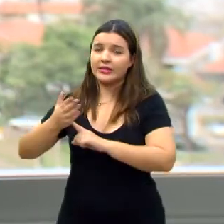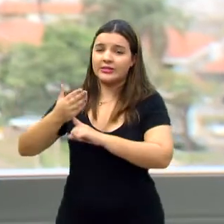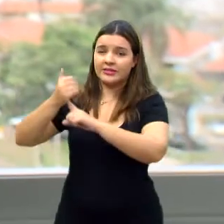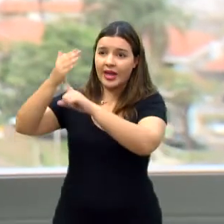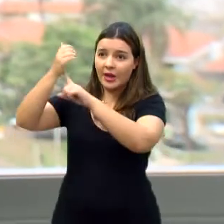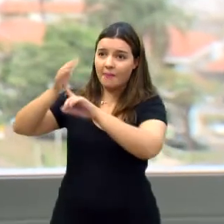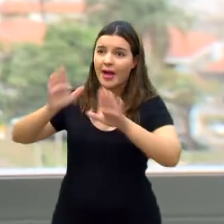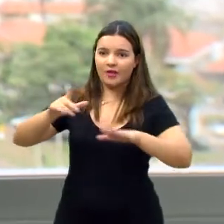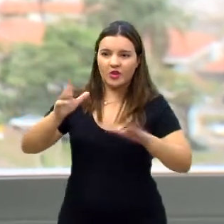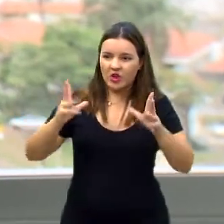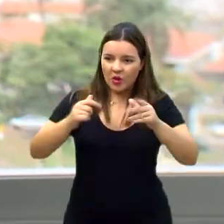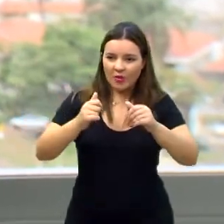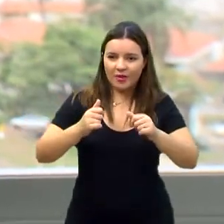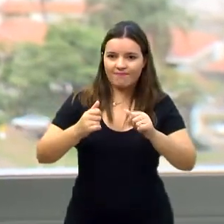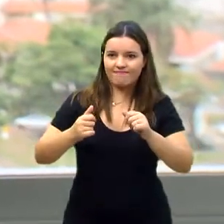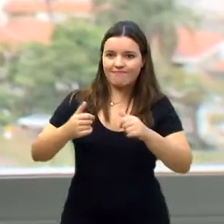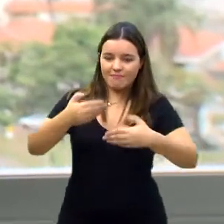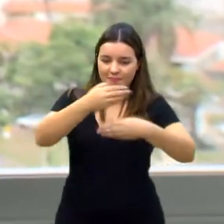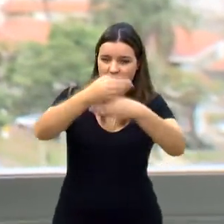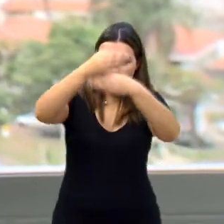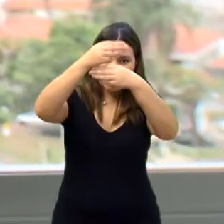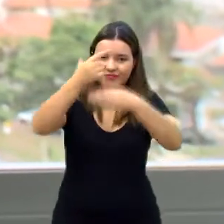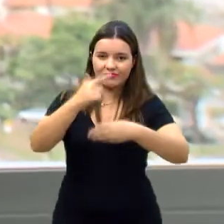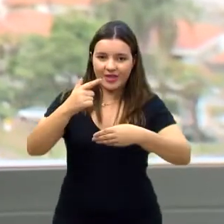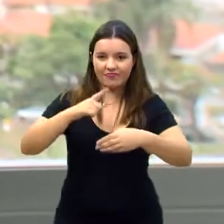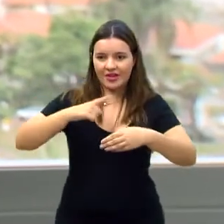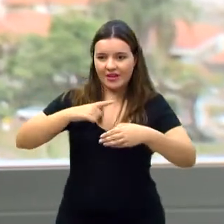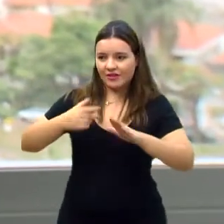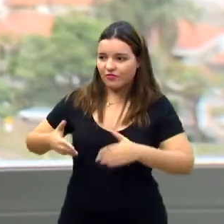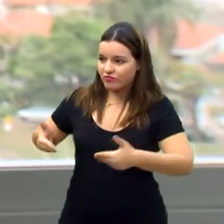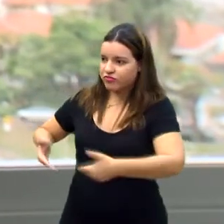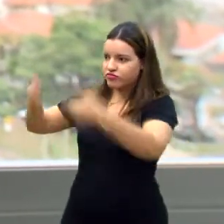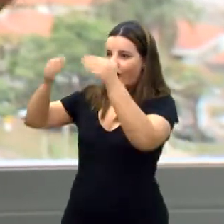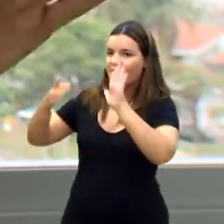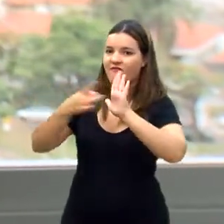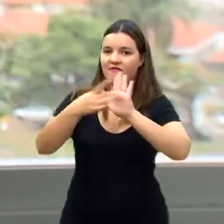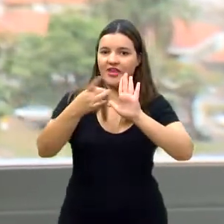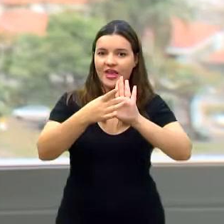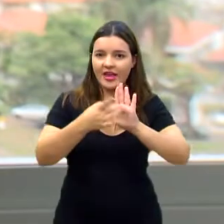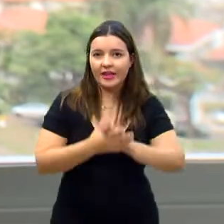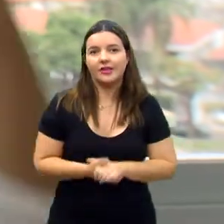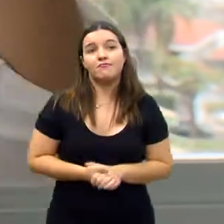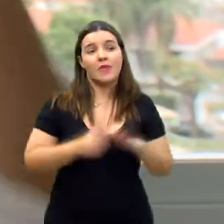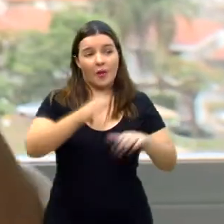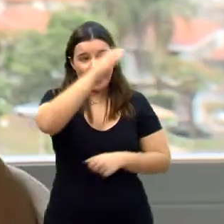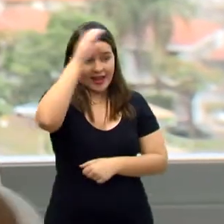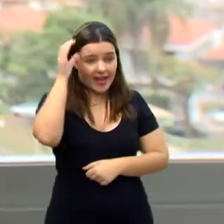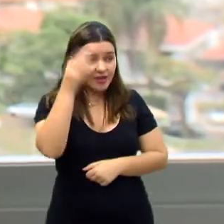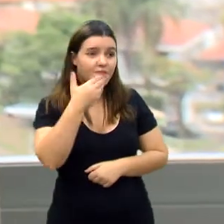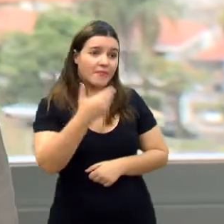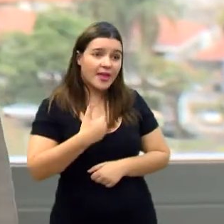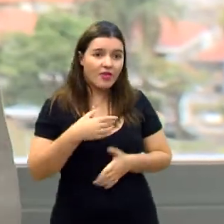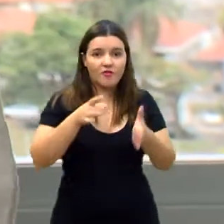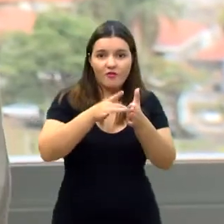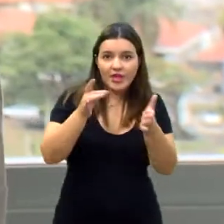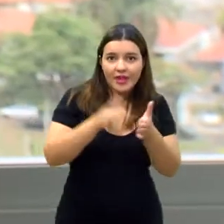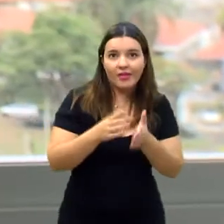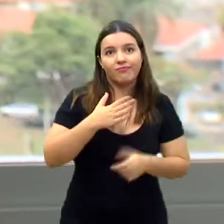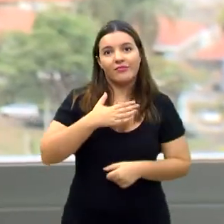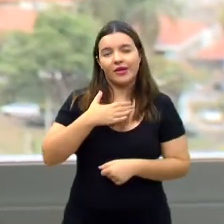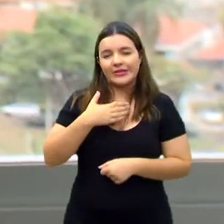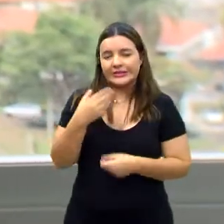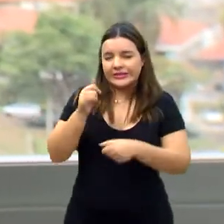tecnologia tudo bem transparente Então nesse momento a gente definir que material usar nessas divisórias nesse caso foi vidro